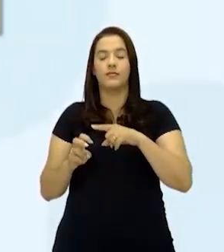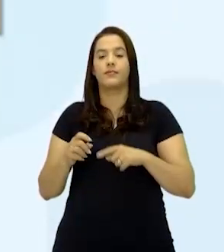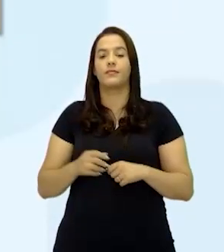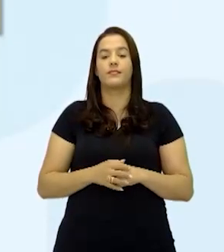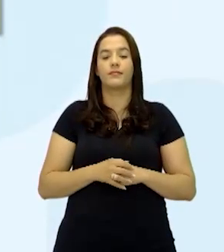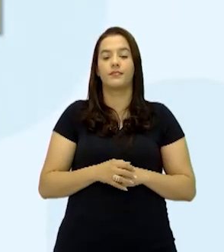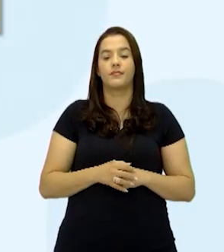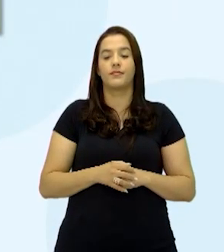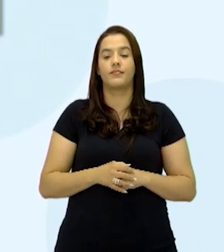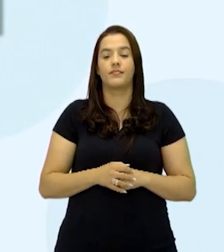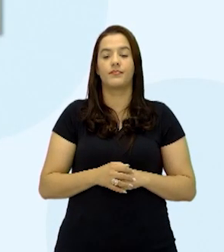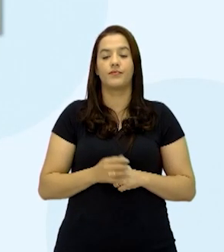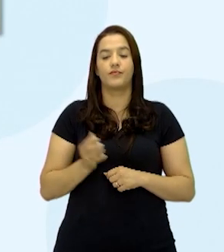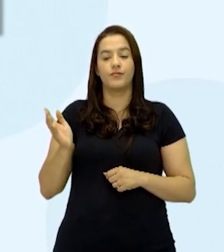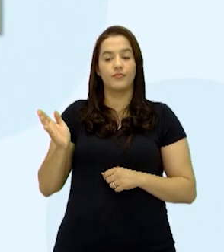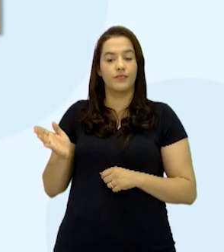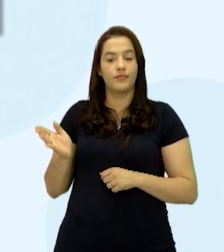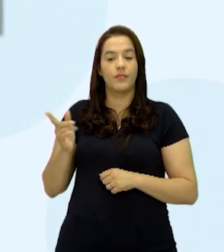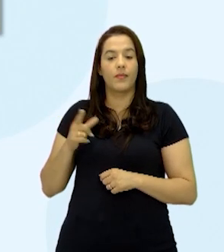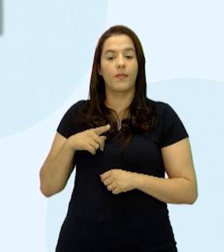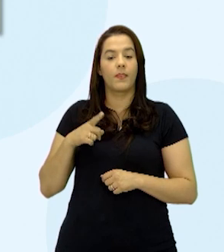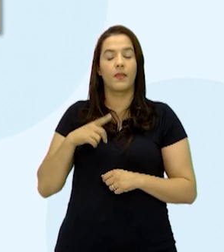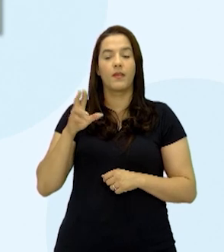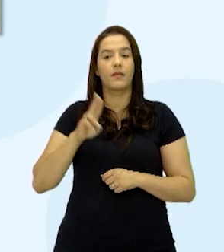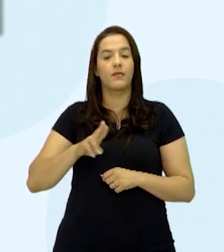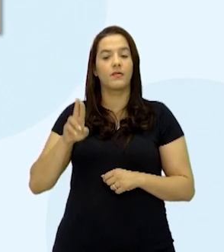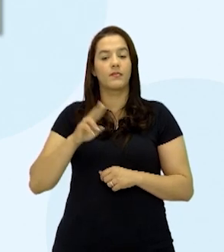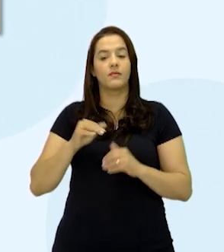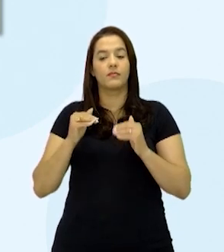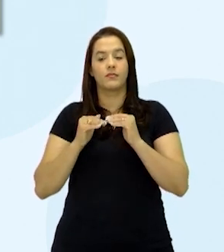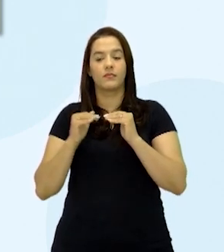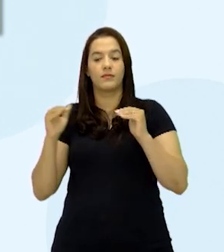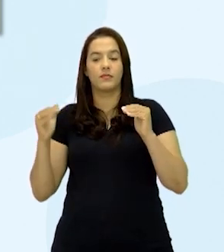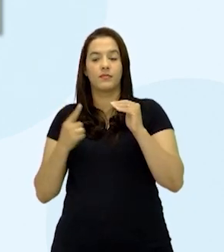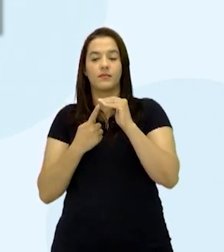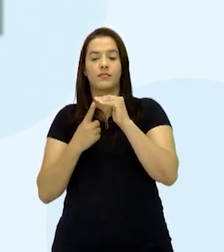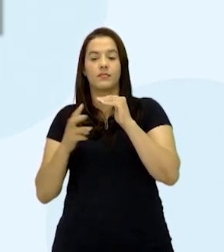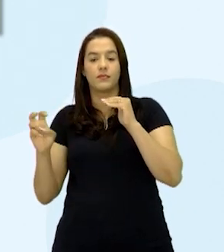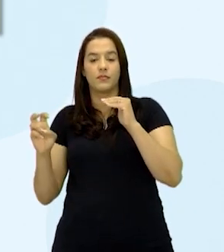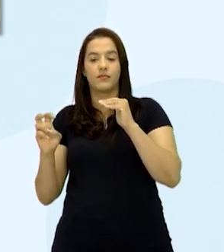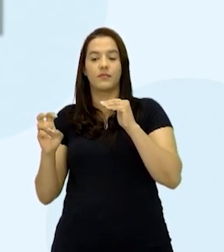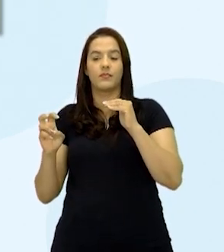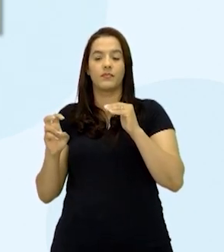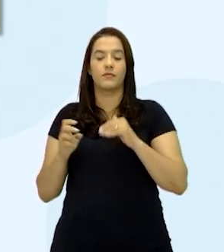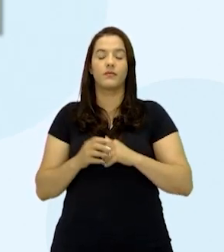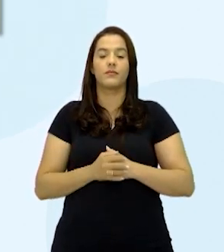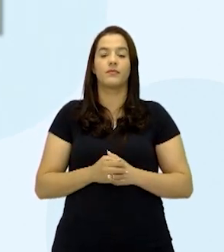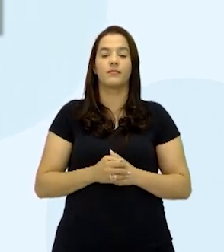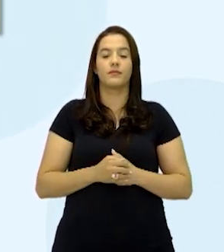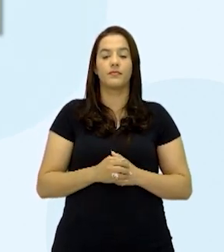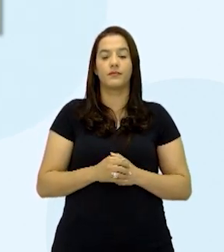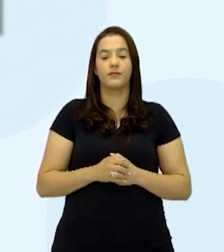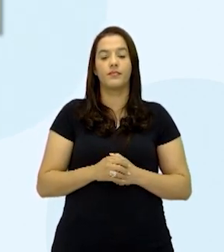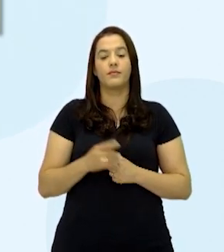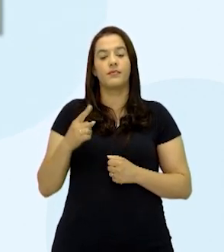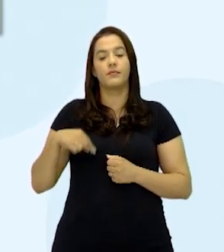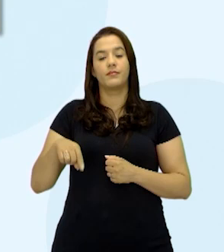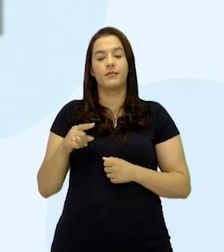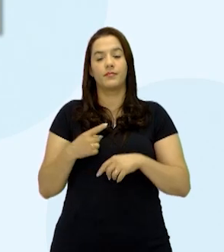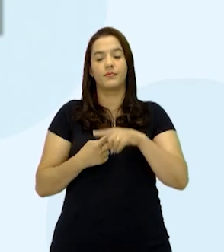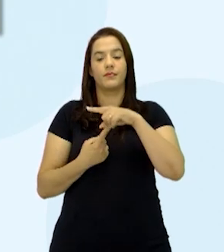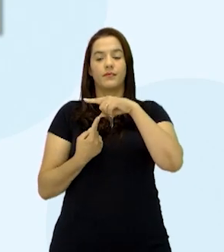ó. Se ele caminhou 8/15, a gente vai usar esse 15 aí como parâmetro, né? Então, o que que a gente vai fazer, né? A gente vai fazer